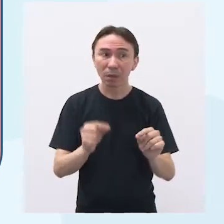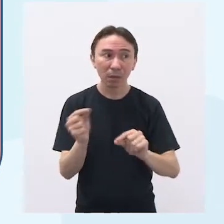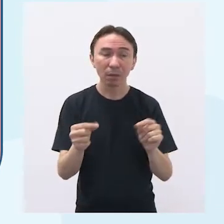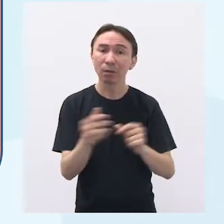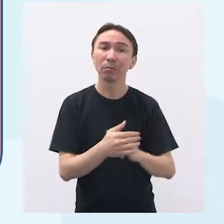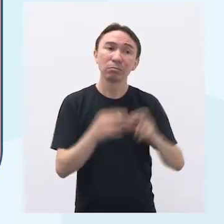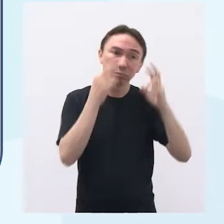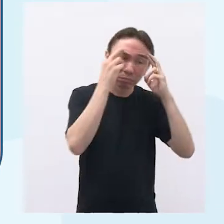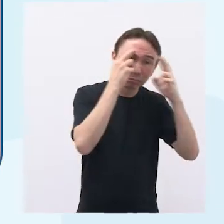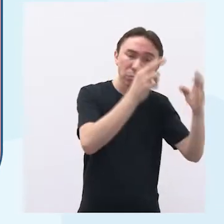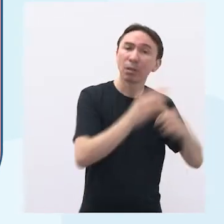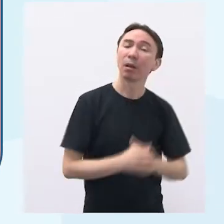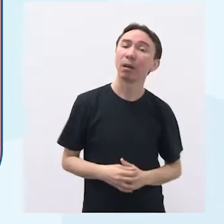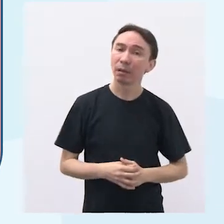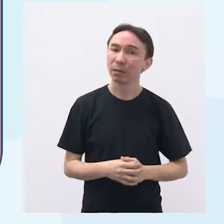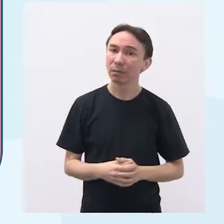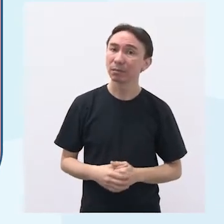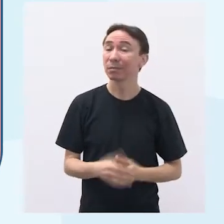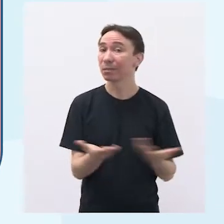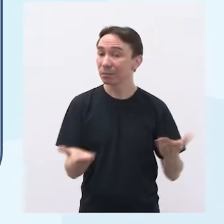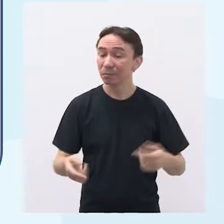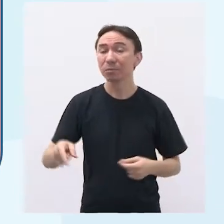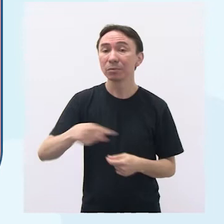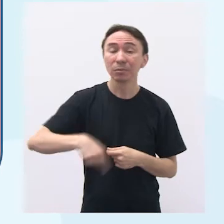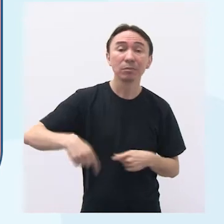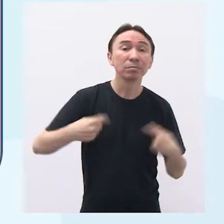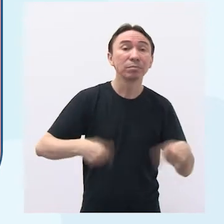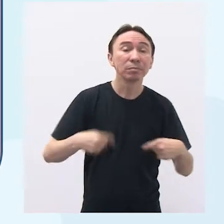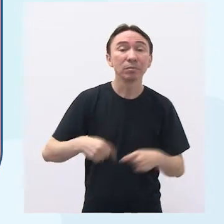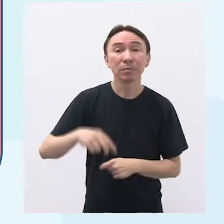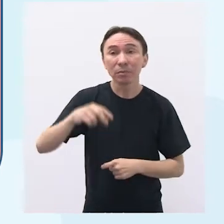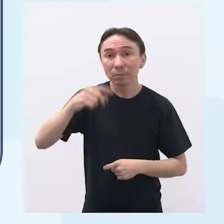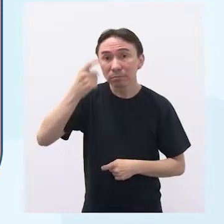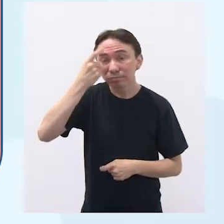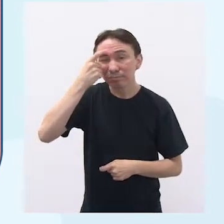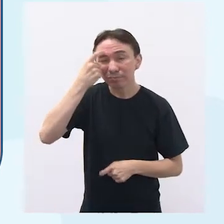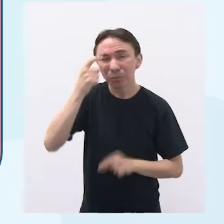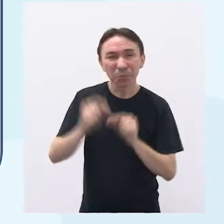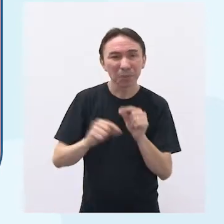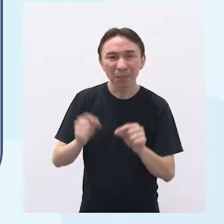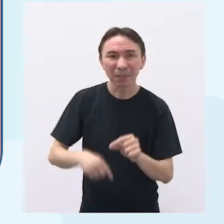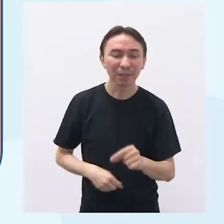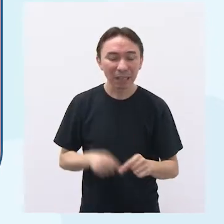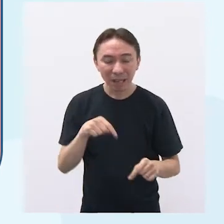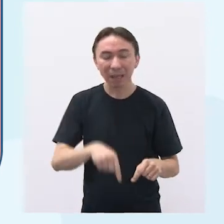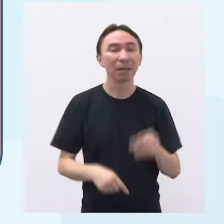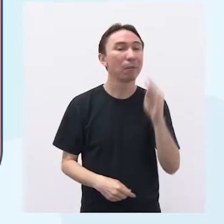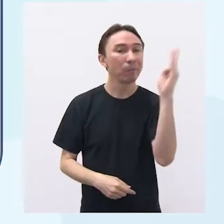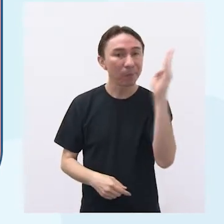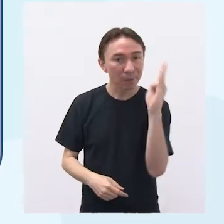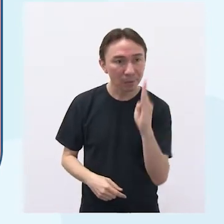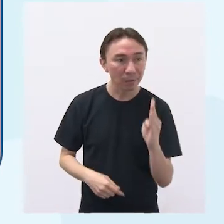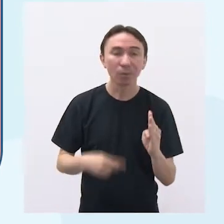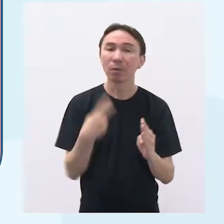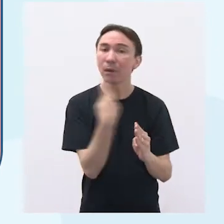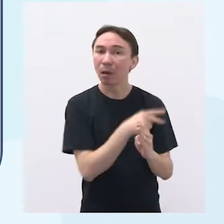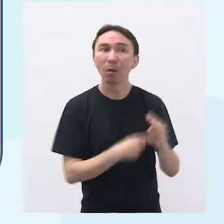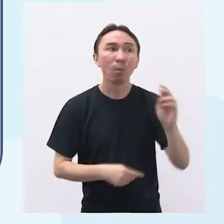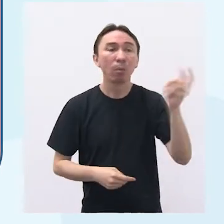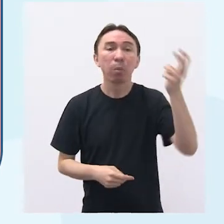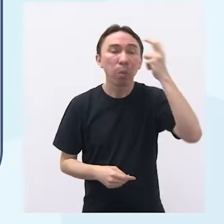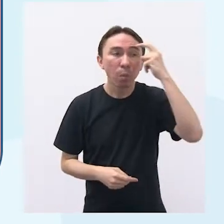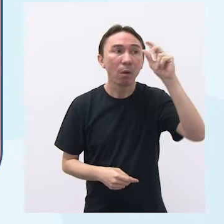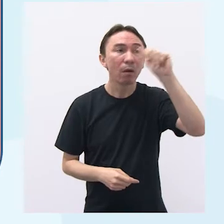a história, né, da cultura africana no Brasil. São anos